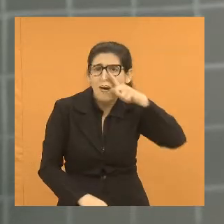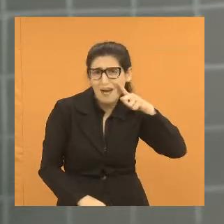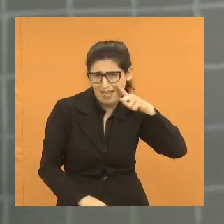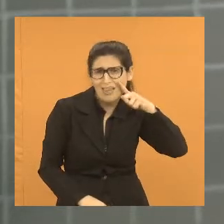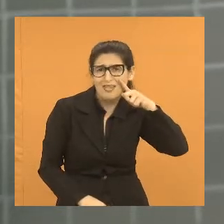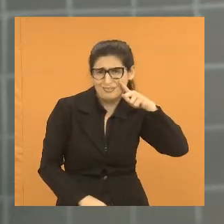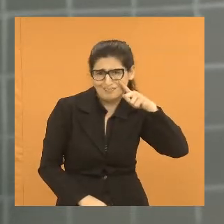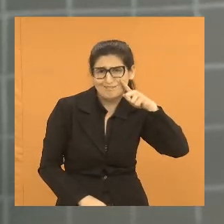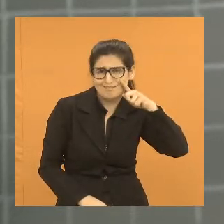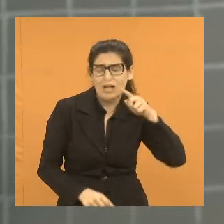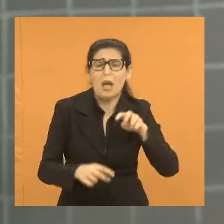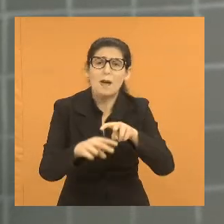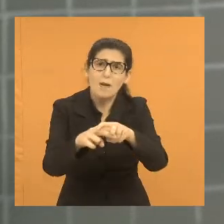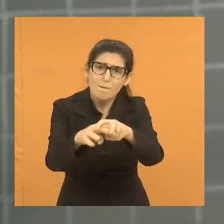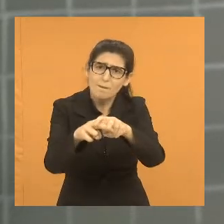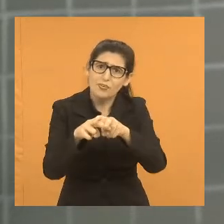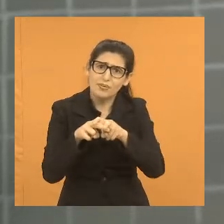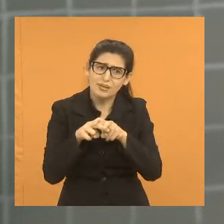portanto,